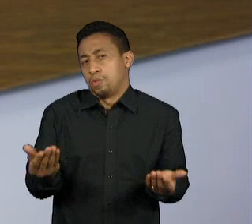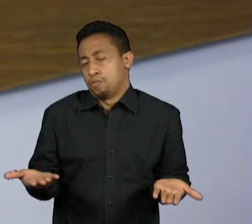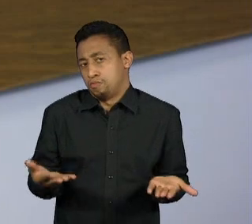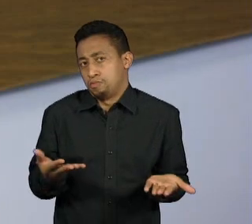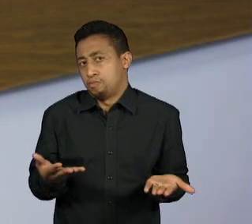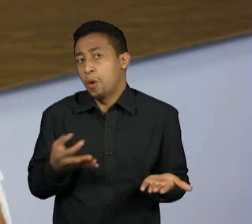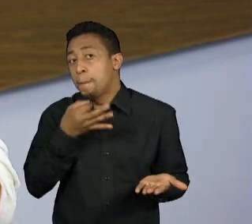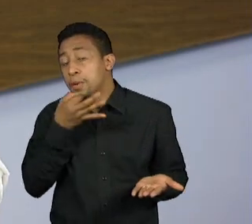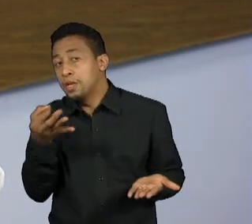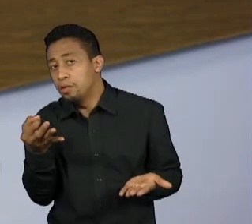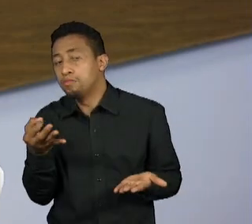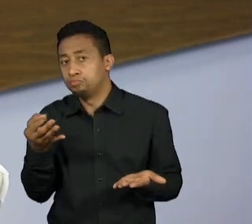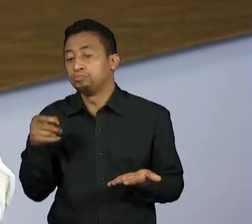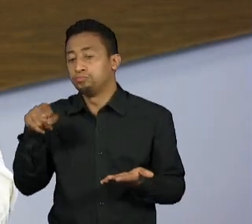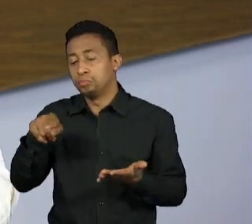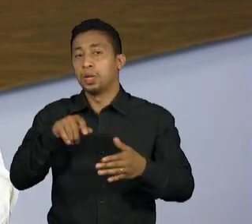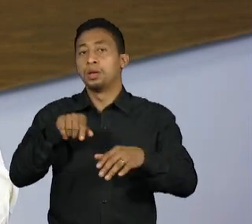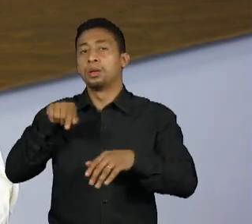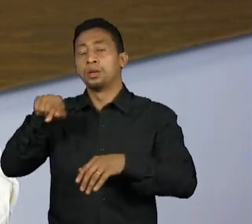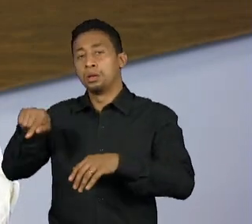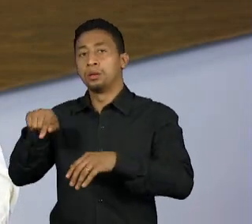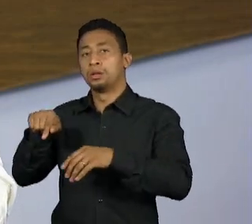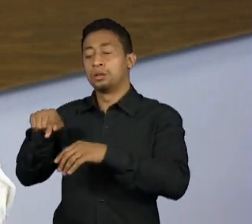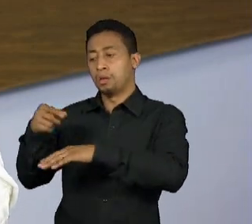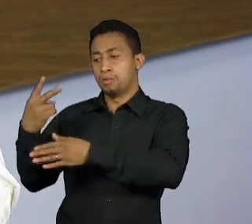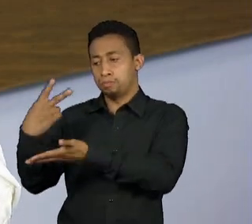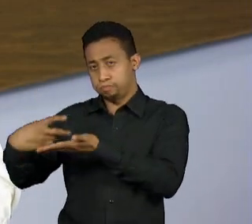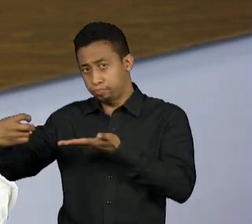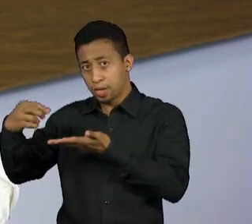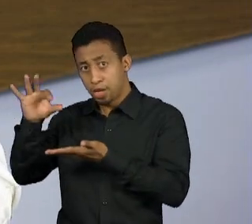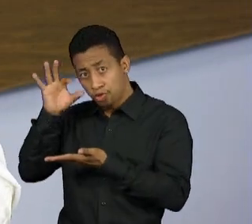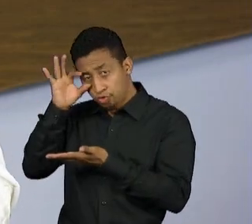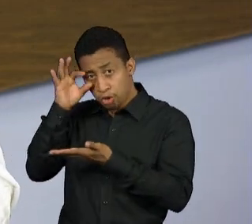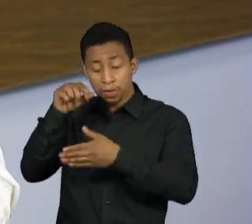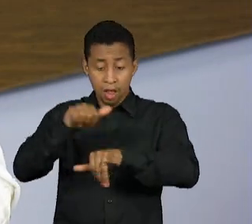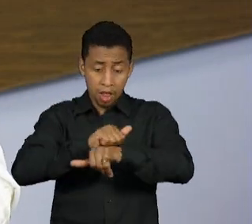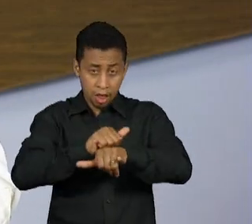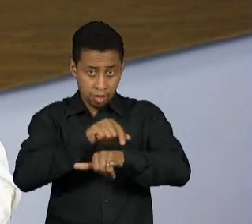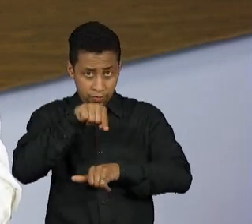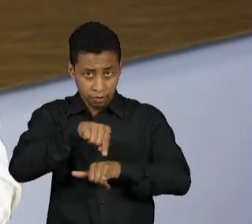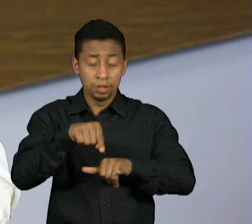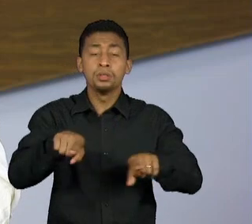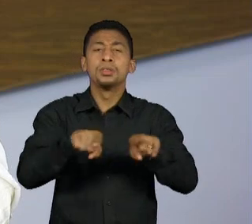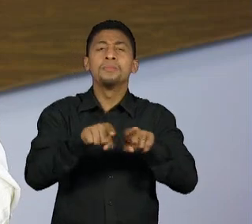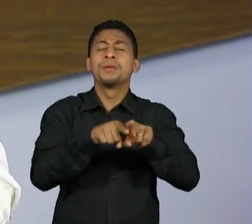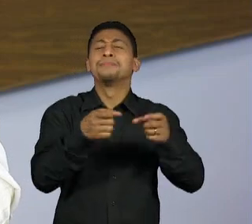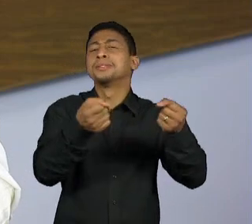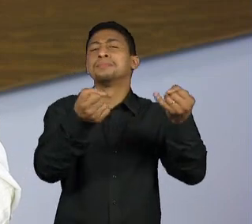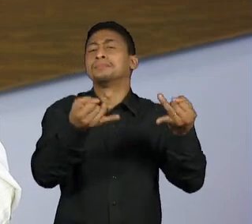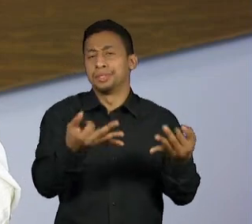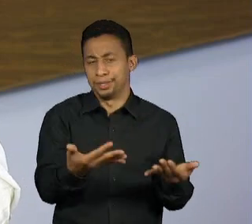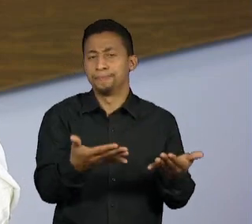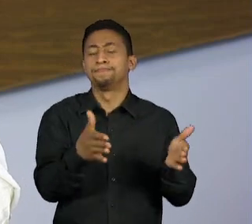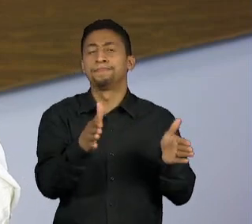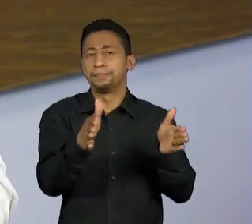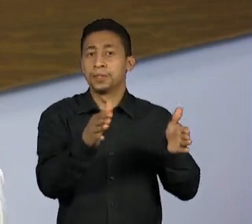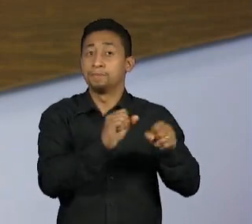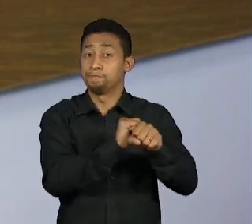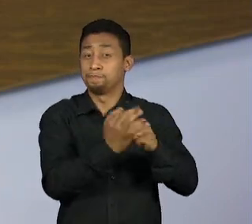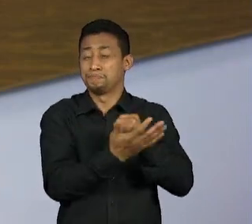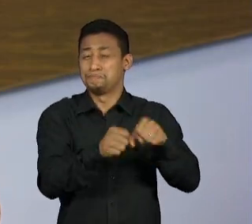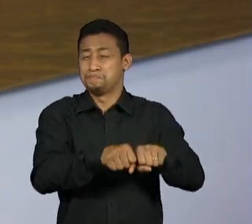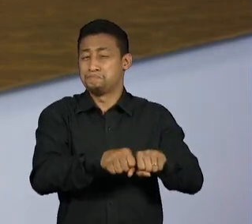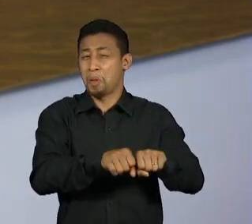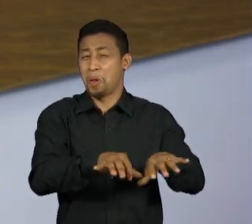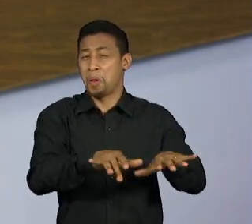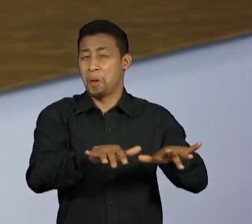dois acontecimentos, né? E dissessem por que a pandemia, como disse a Vera, que era uma pergunta que eu queria fazer, por que